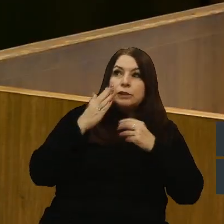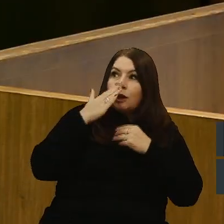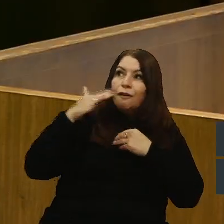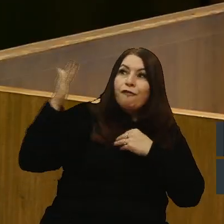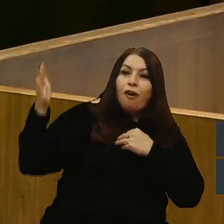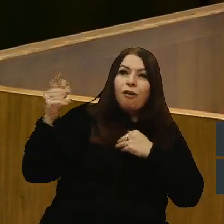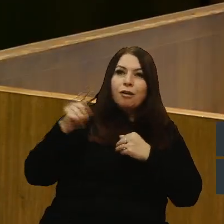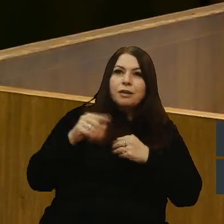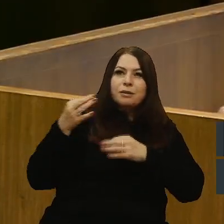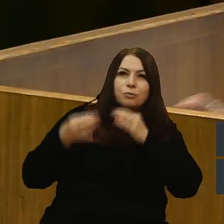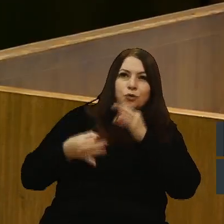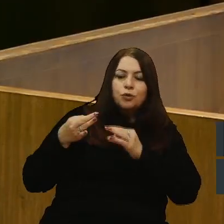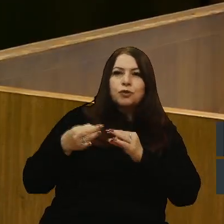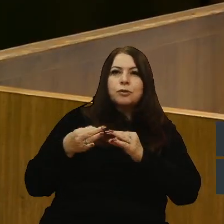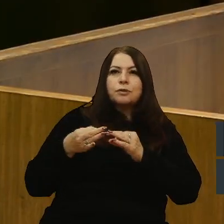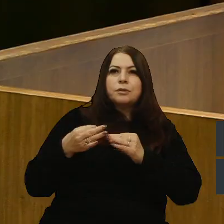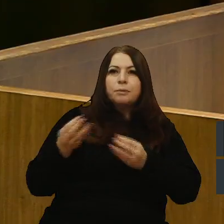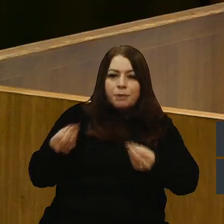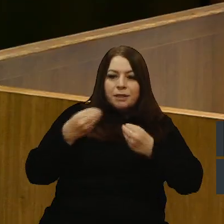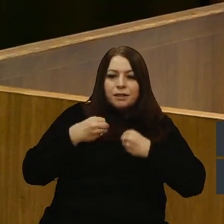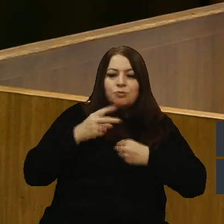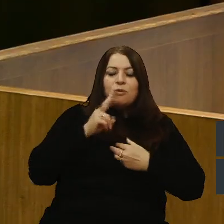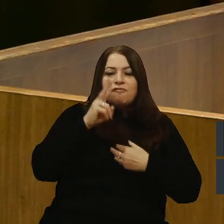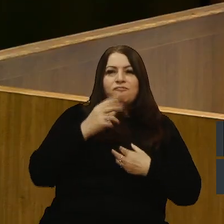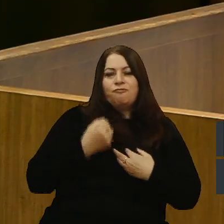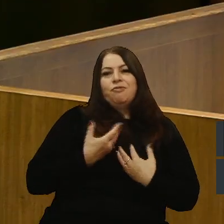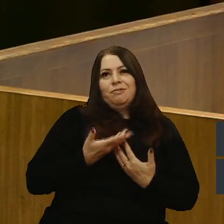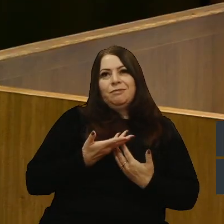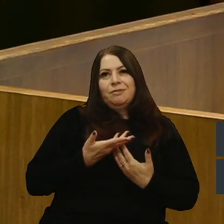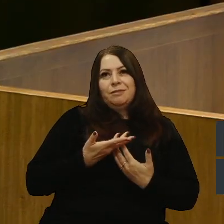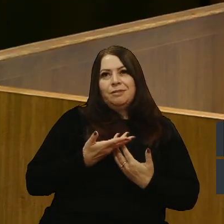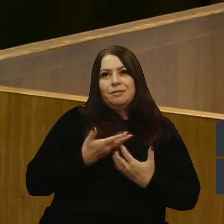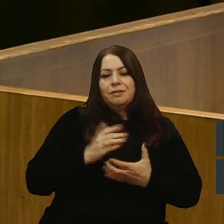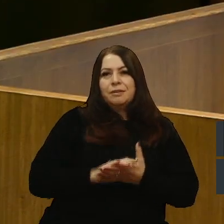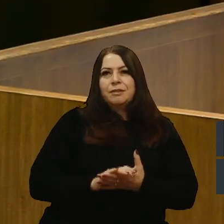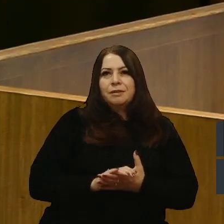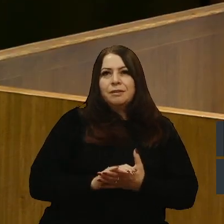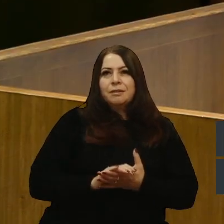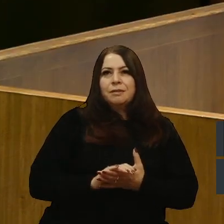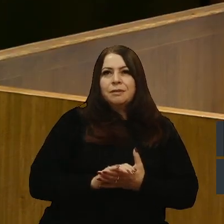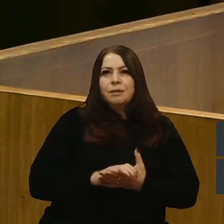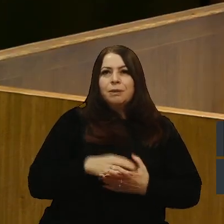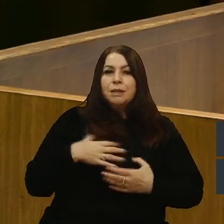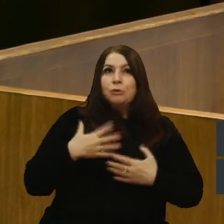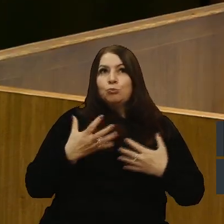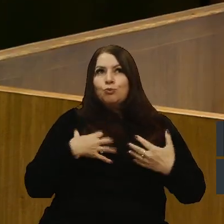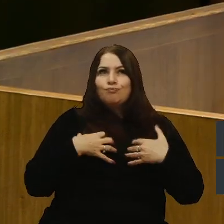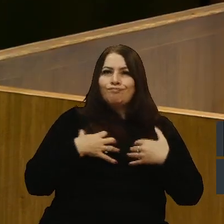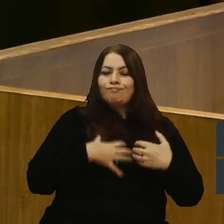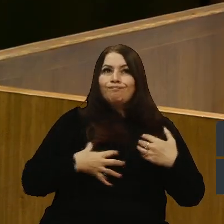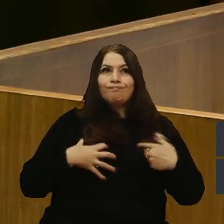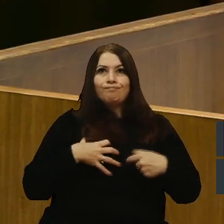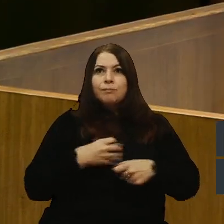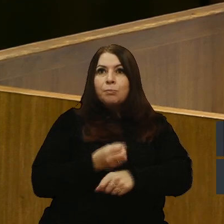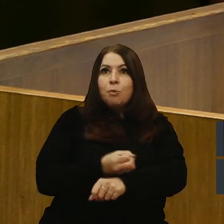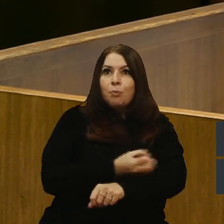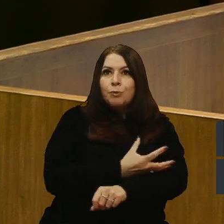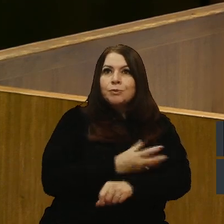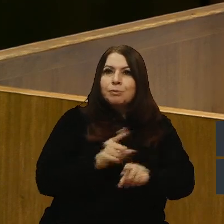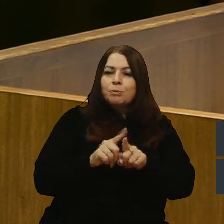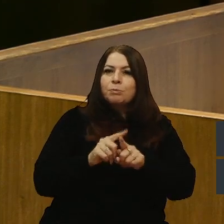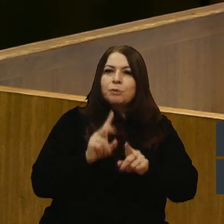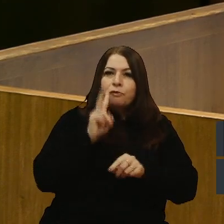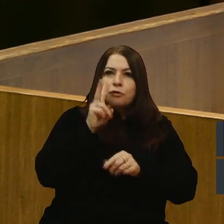fora por justiça e me dando força, além do meu abalo emocional, me trouxe força